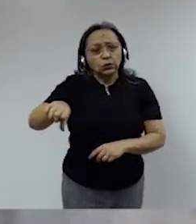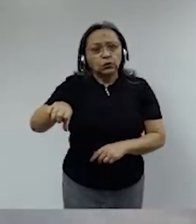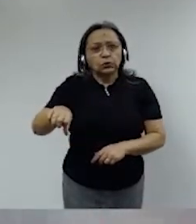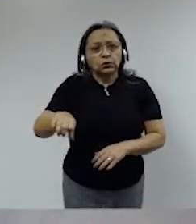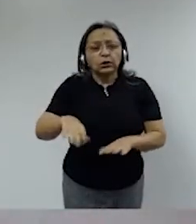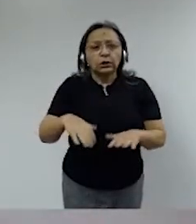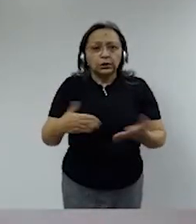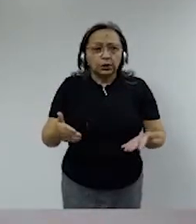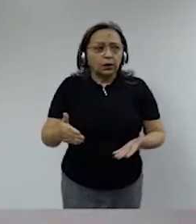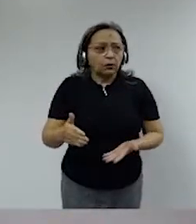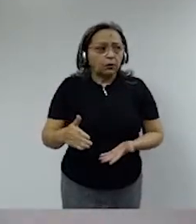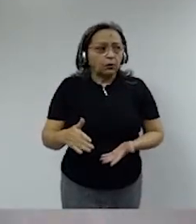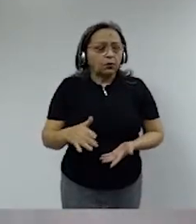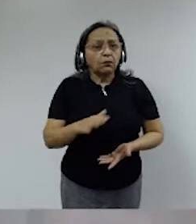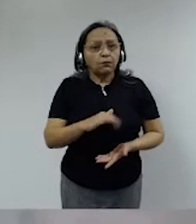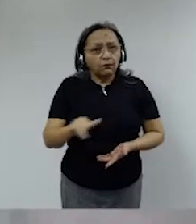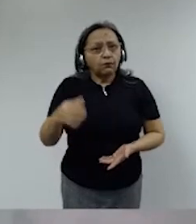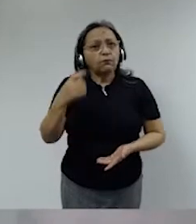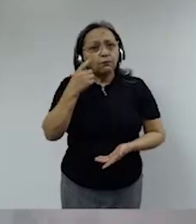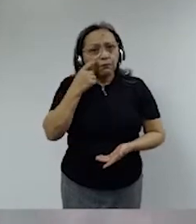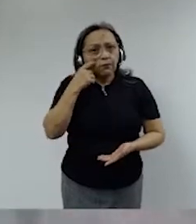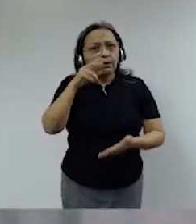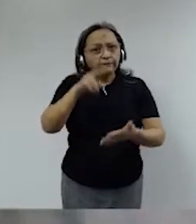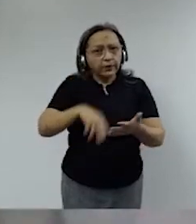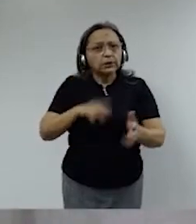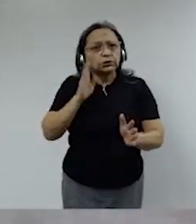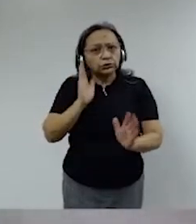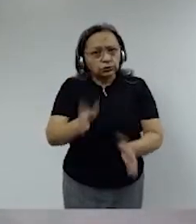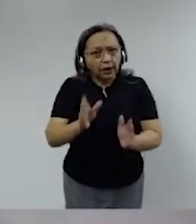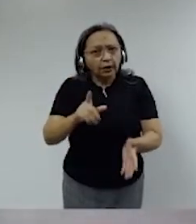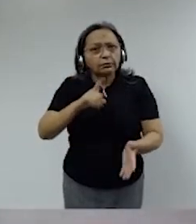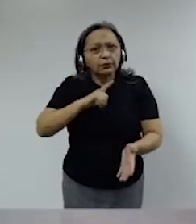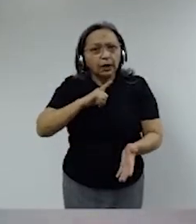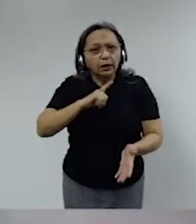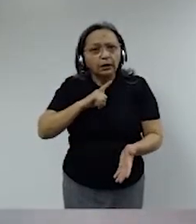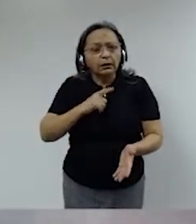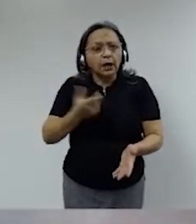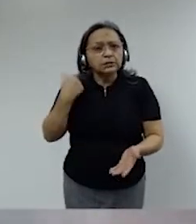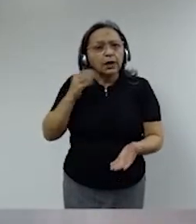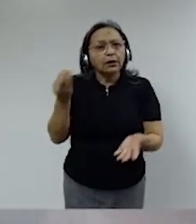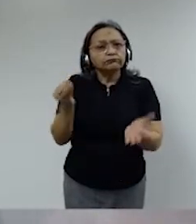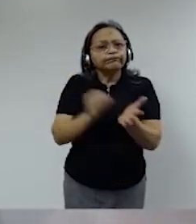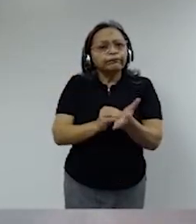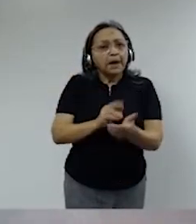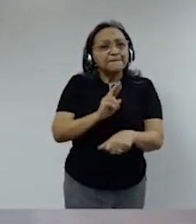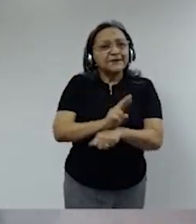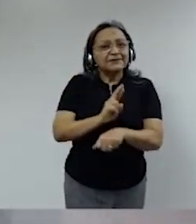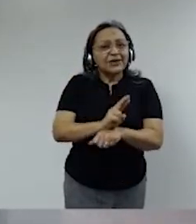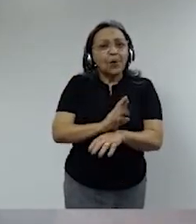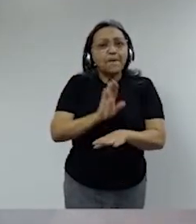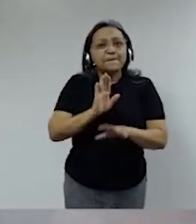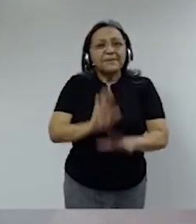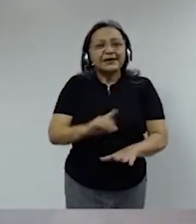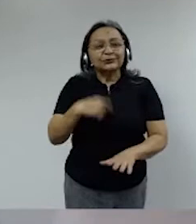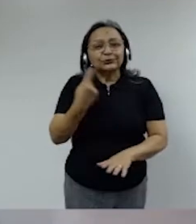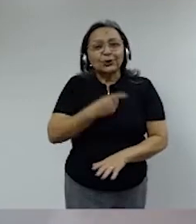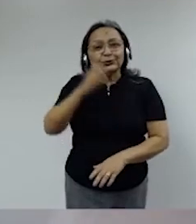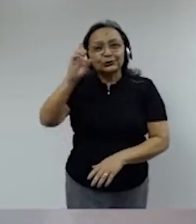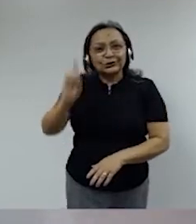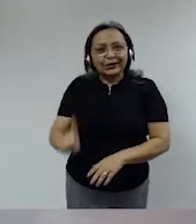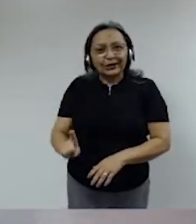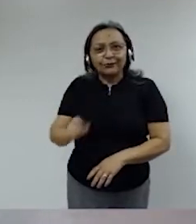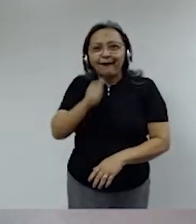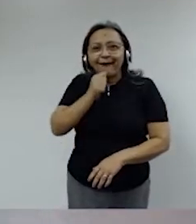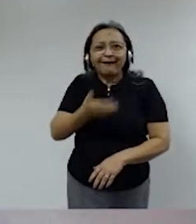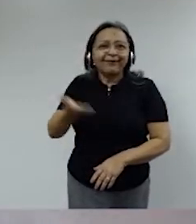Então, você vai ver que já havia que há essa previsão, né? Mas o nosso direito ainda